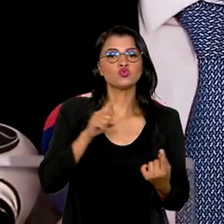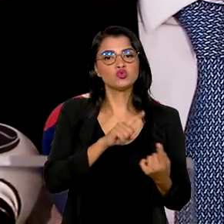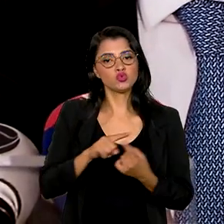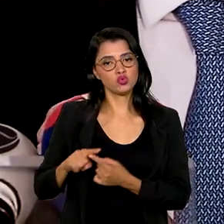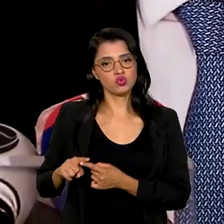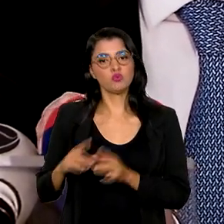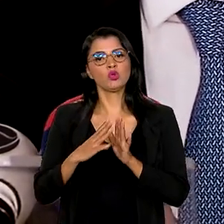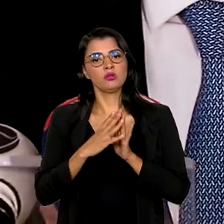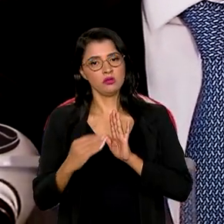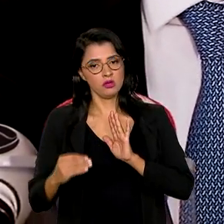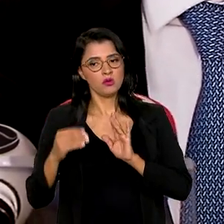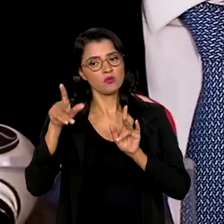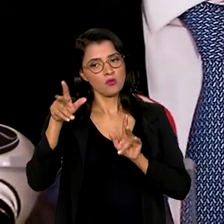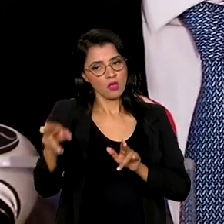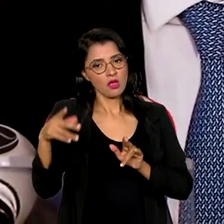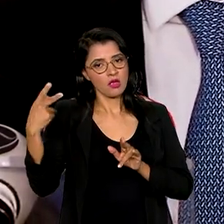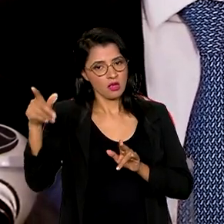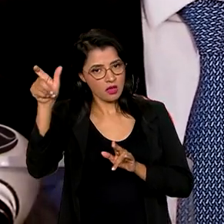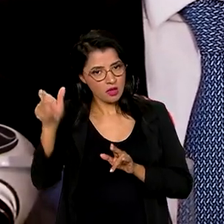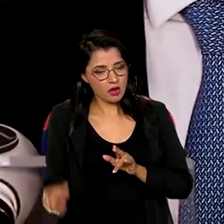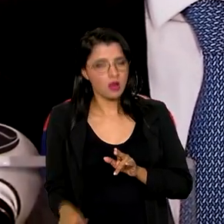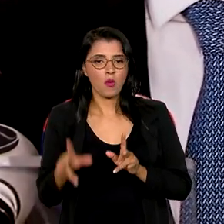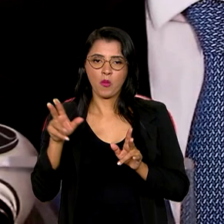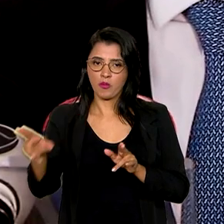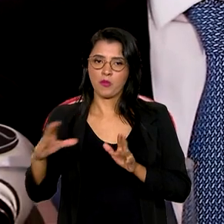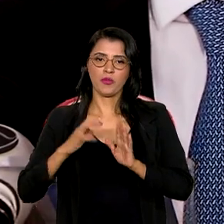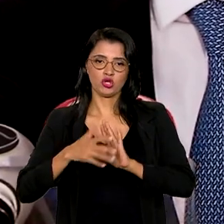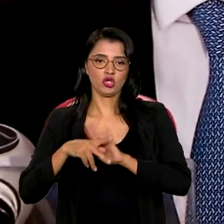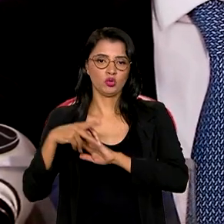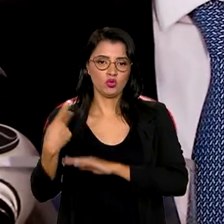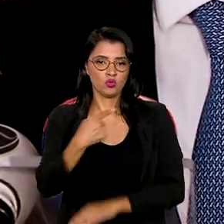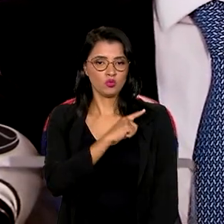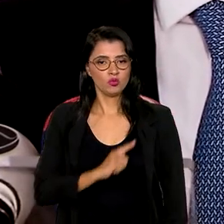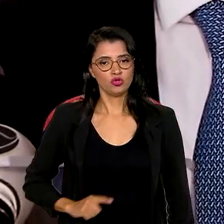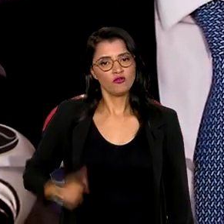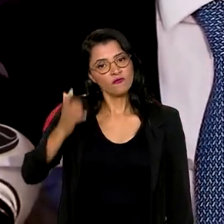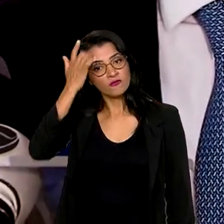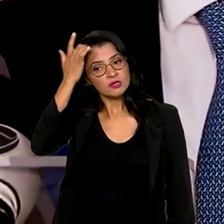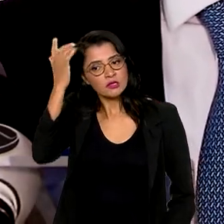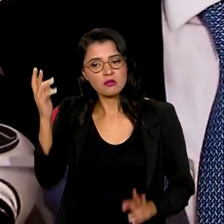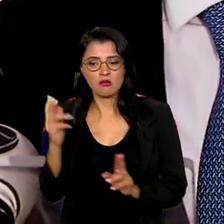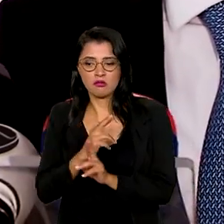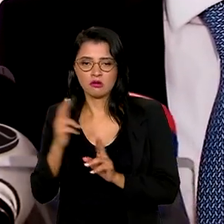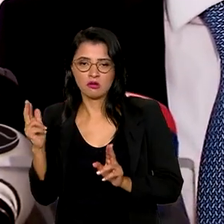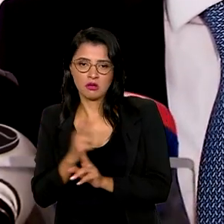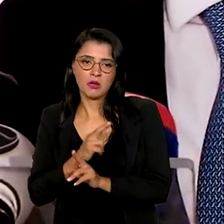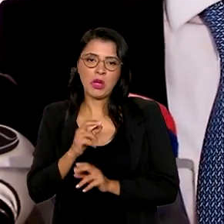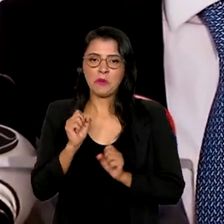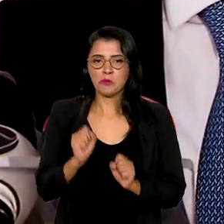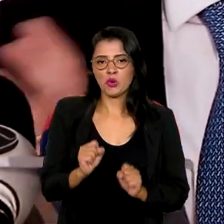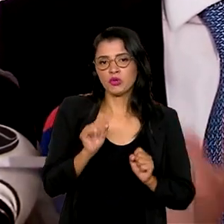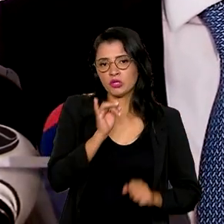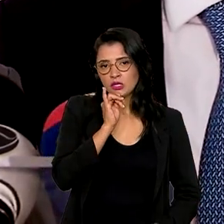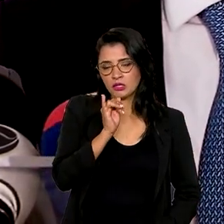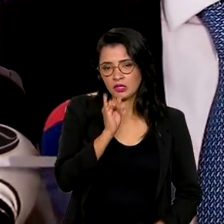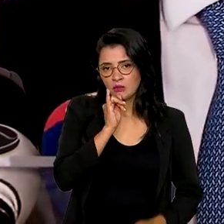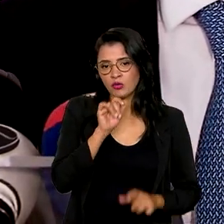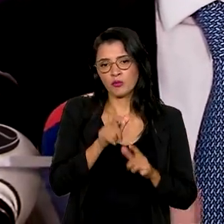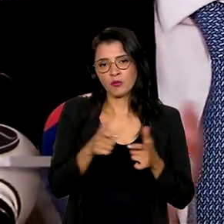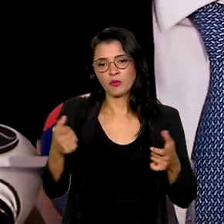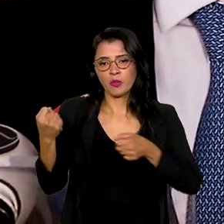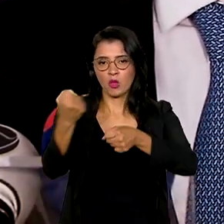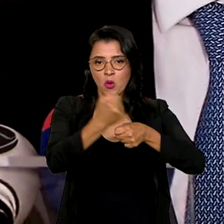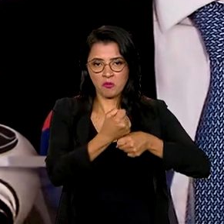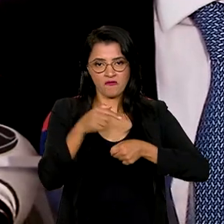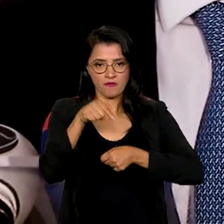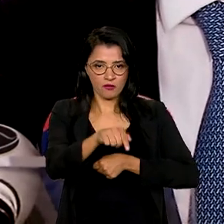posição dele que é do mesmo partido que o governador Vai facilitar ainda mais essa relação permitir por exemplo que a maior obra que nós vamos